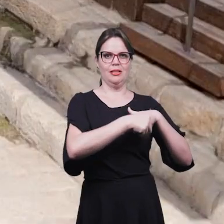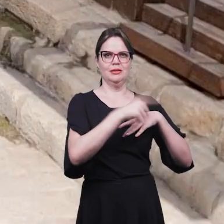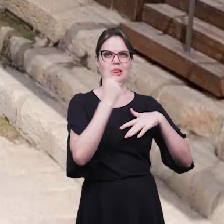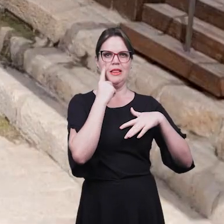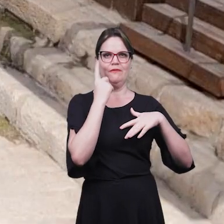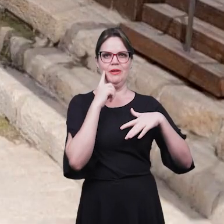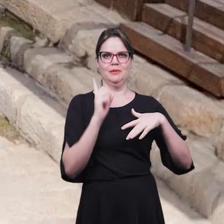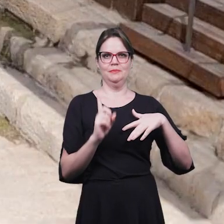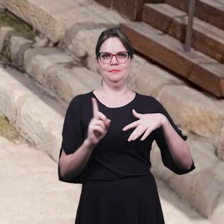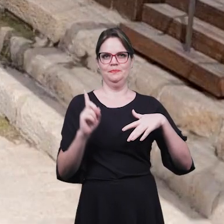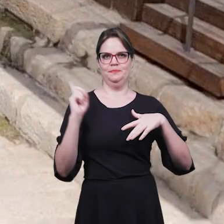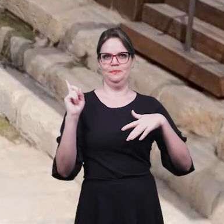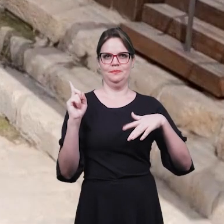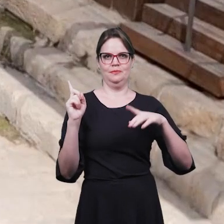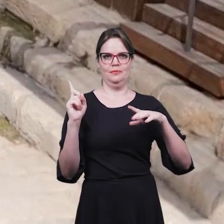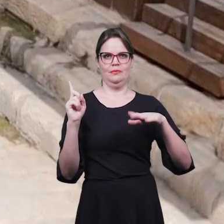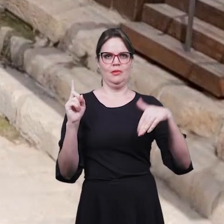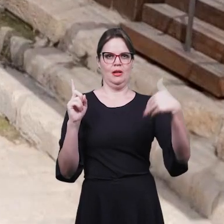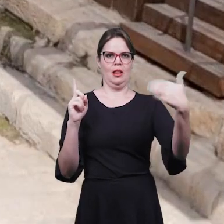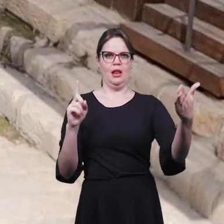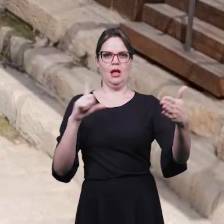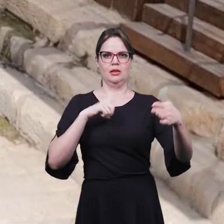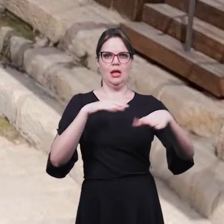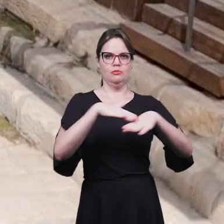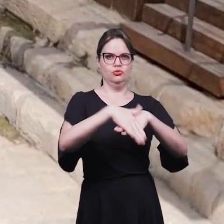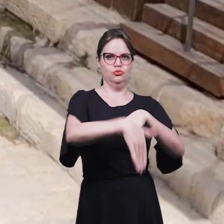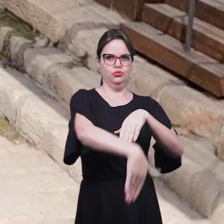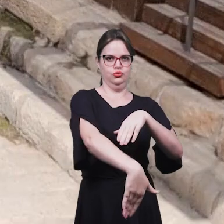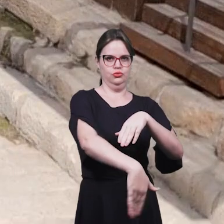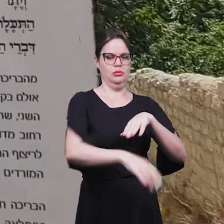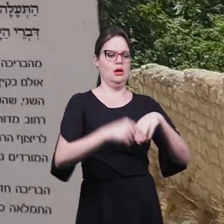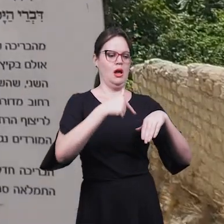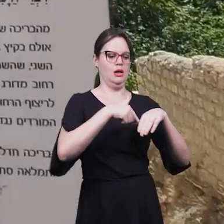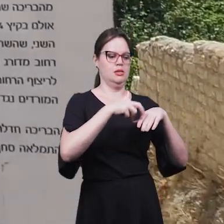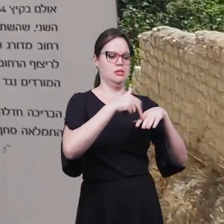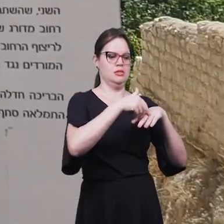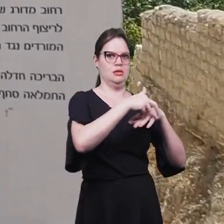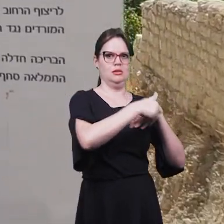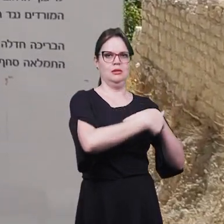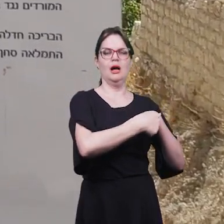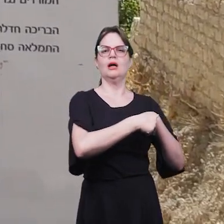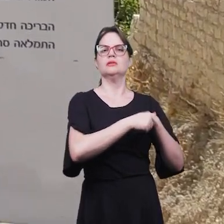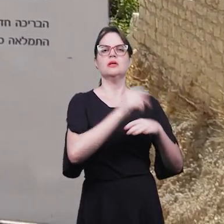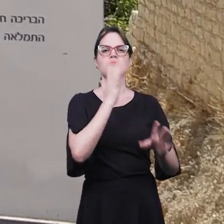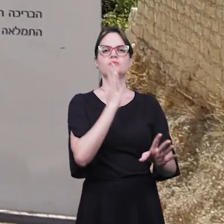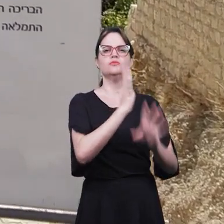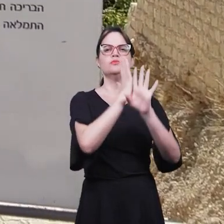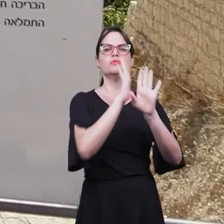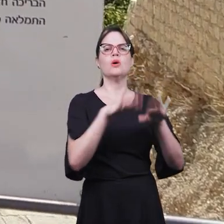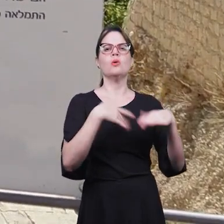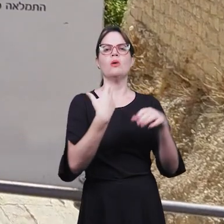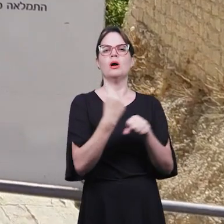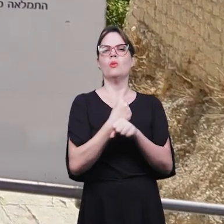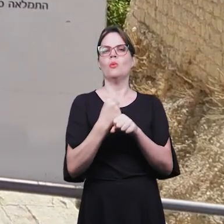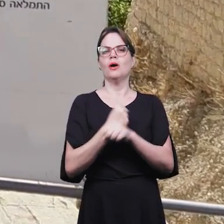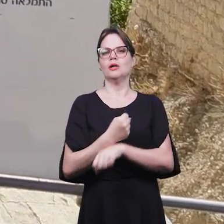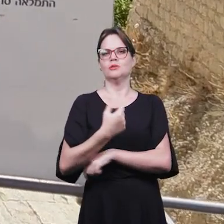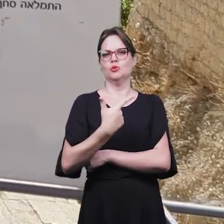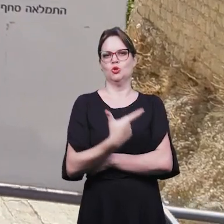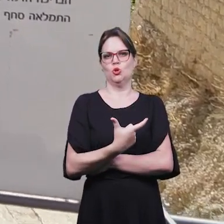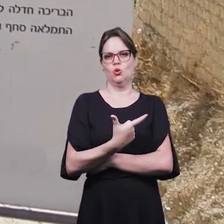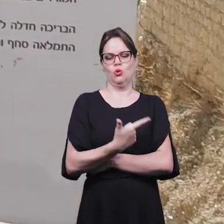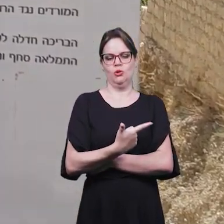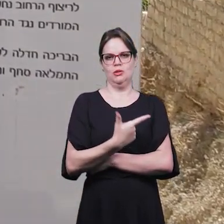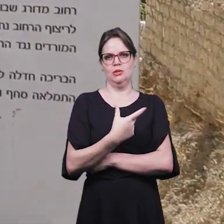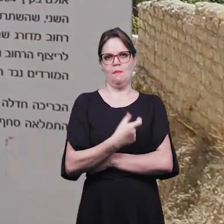um barranco aqui para o lado de cá. Essa escadaria, ela foi achada em 2004, que é onde